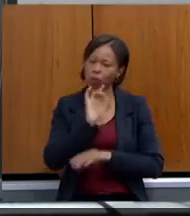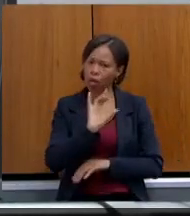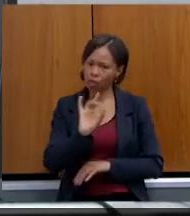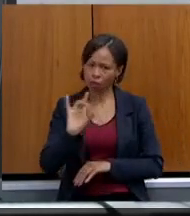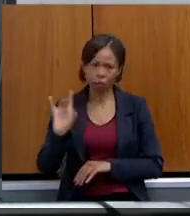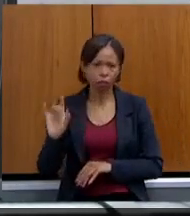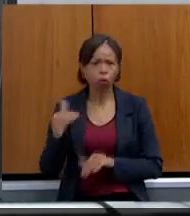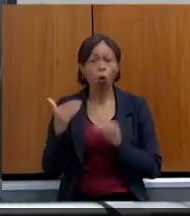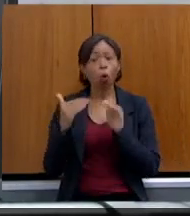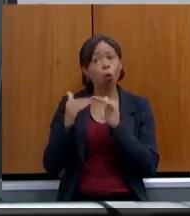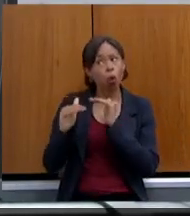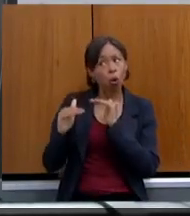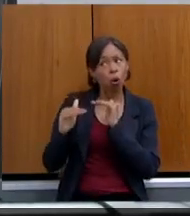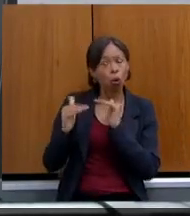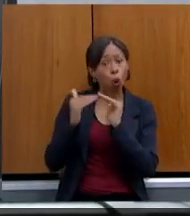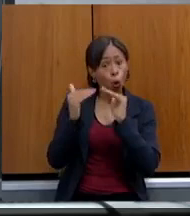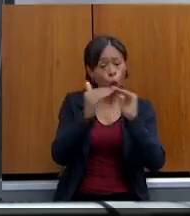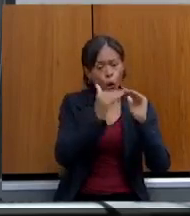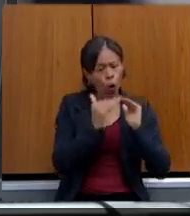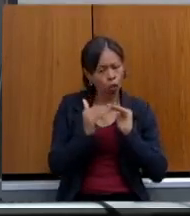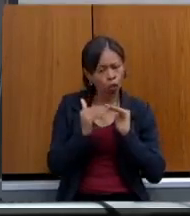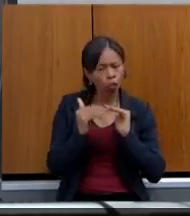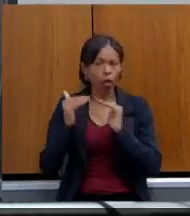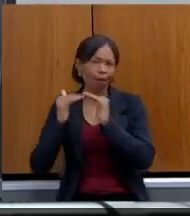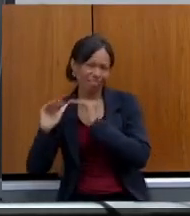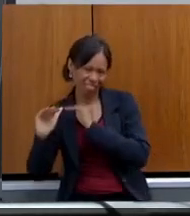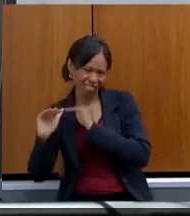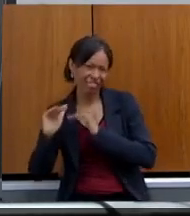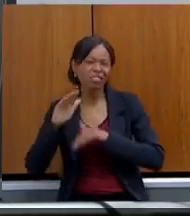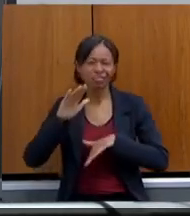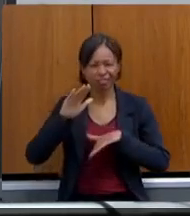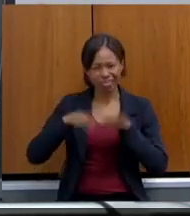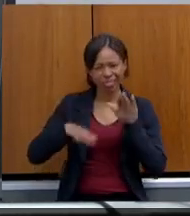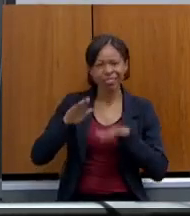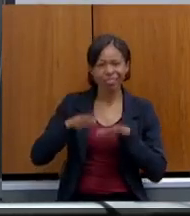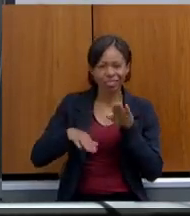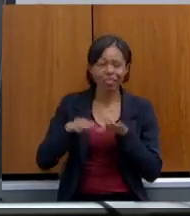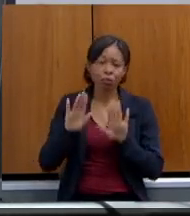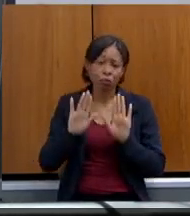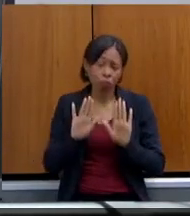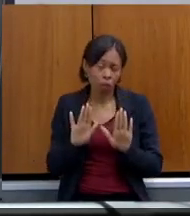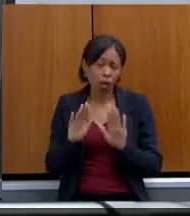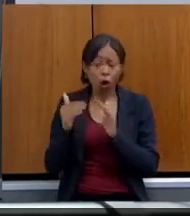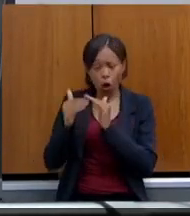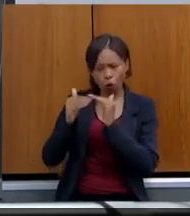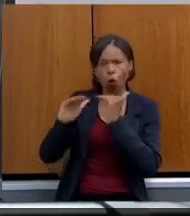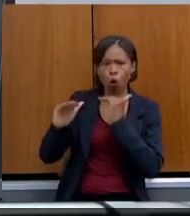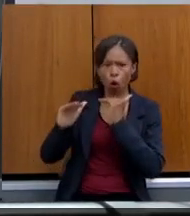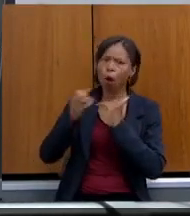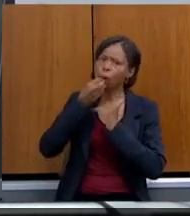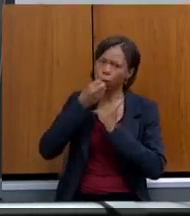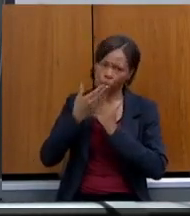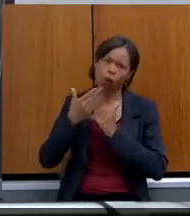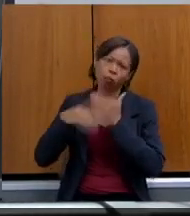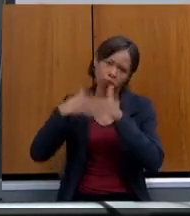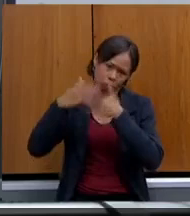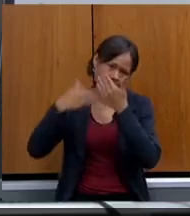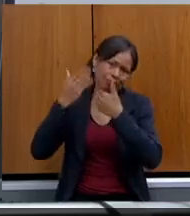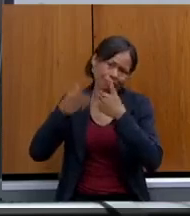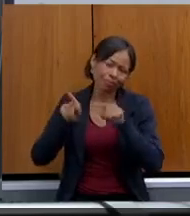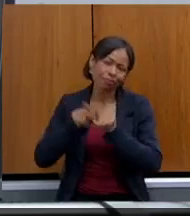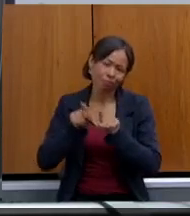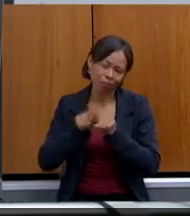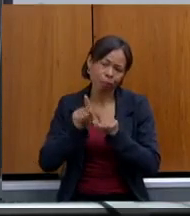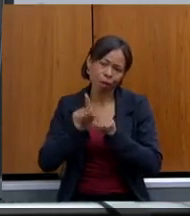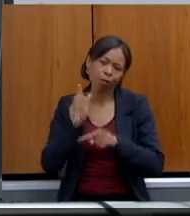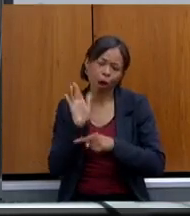né concordamos em vários aspectos discordarmos em outros mas sempre mesma discordância para o crescimento né que a